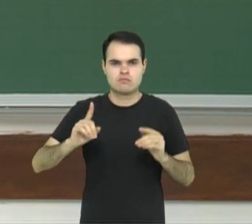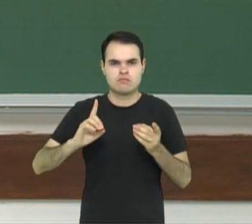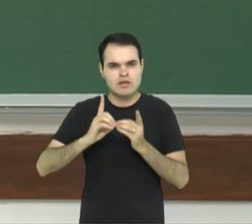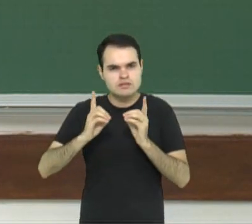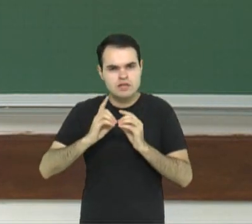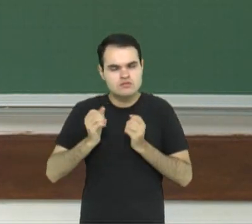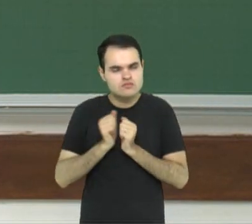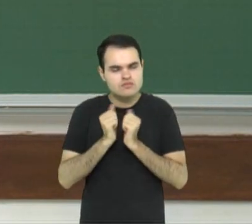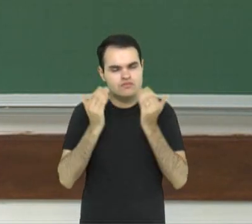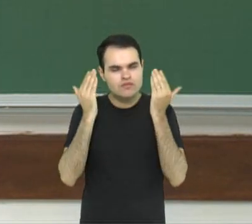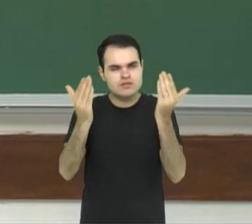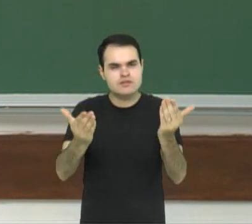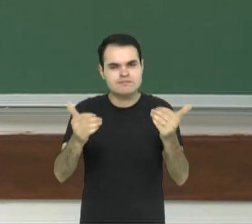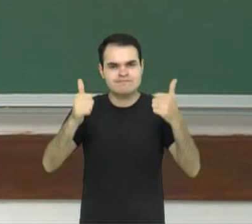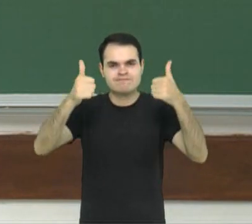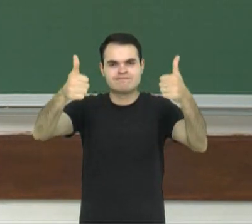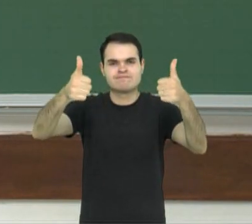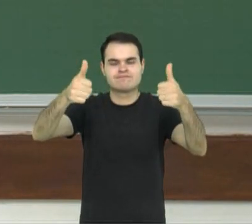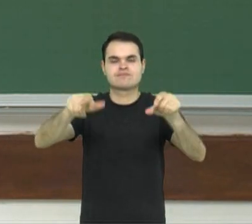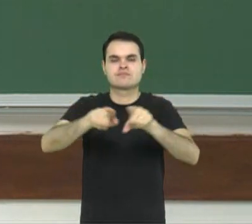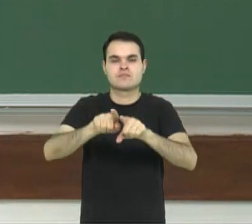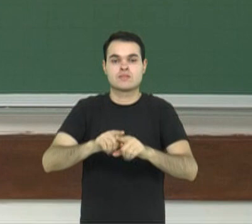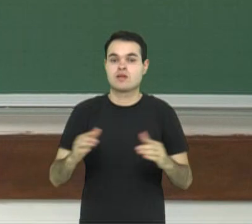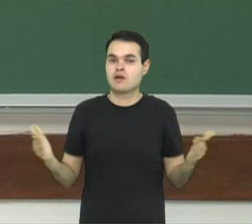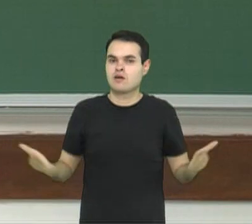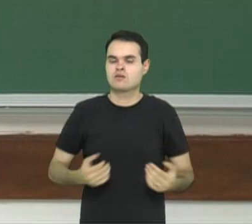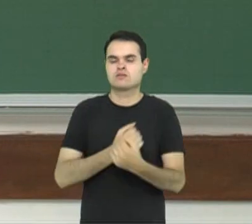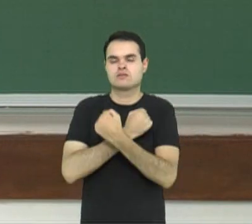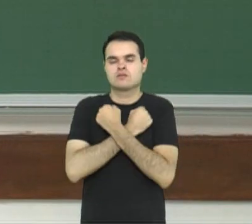didática aqui com vocês. Belezinha? E agora eu quero